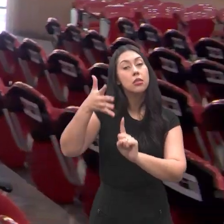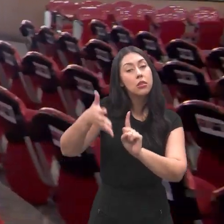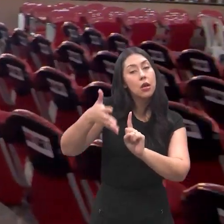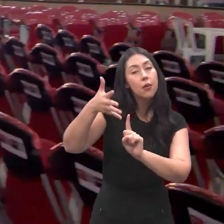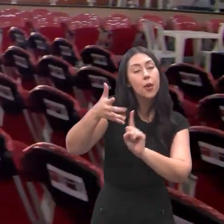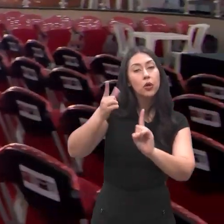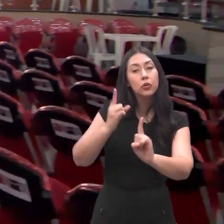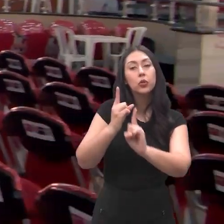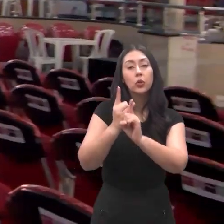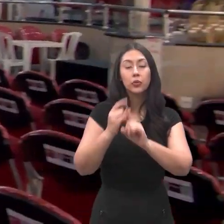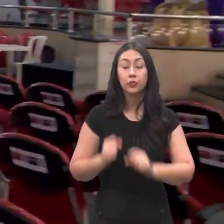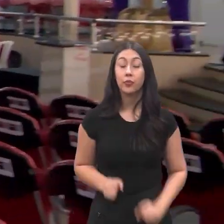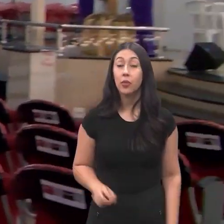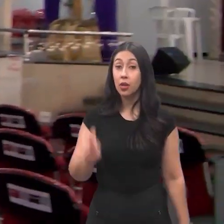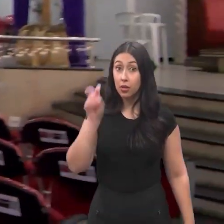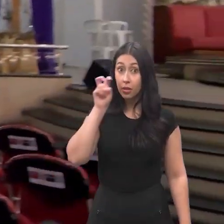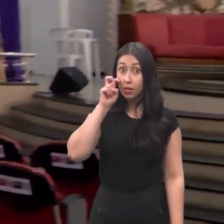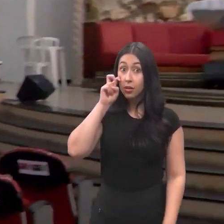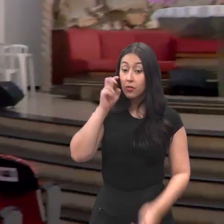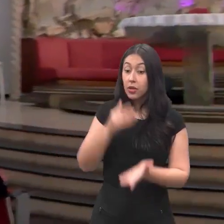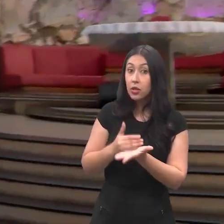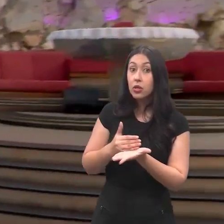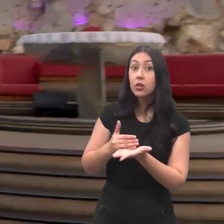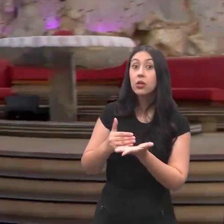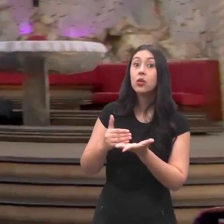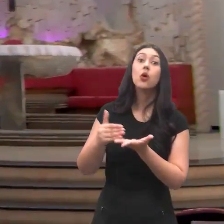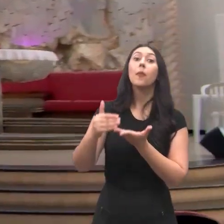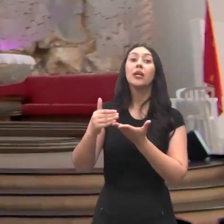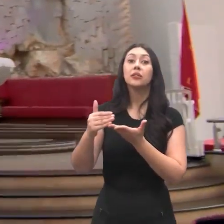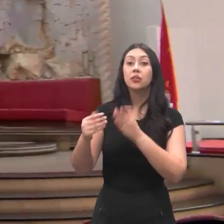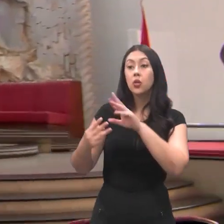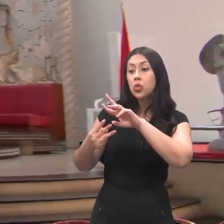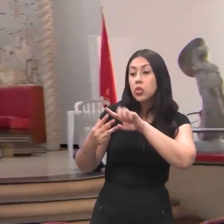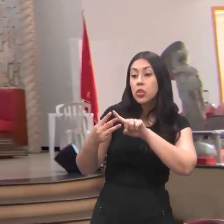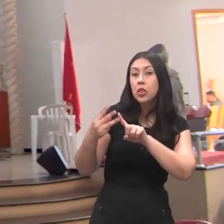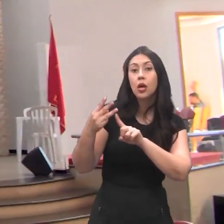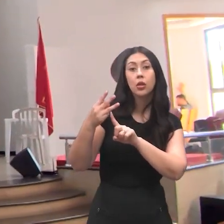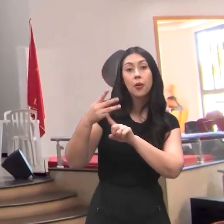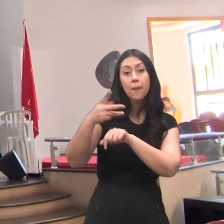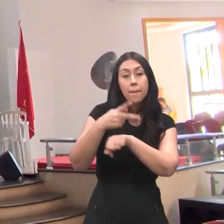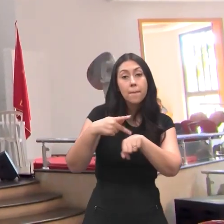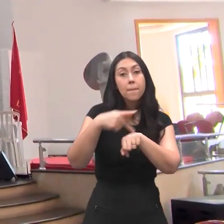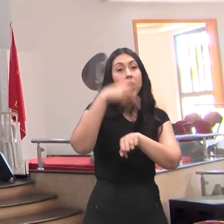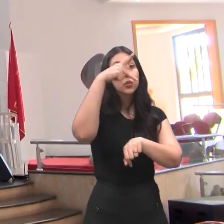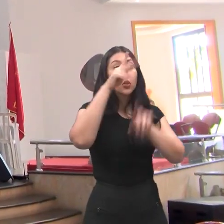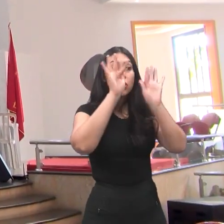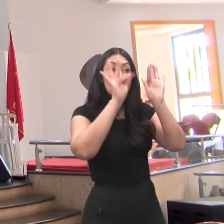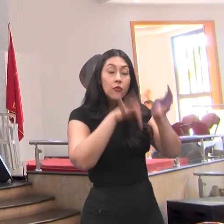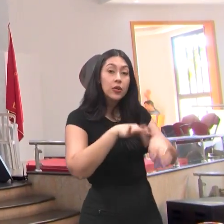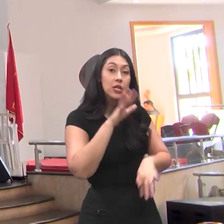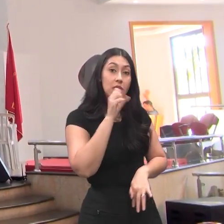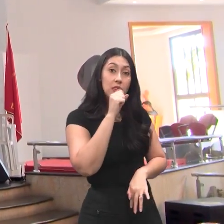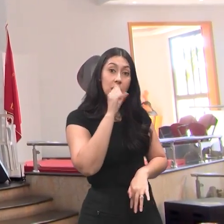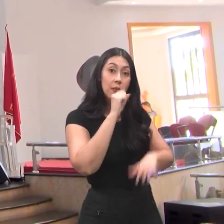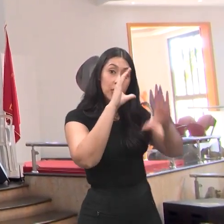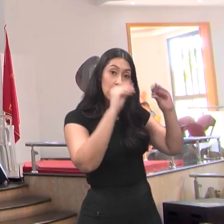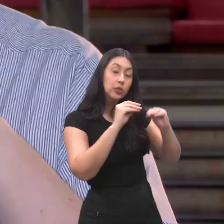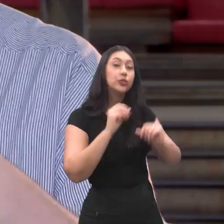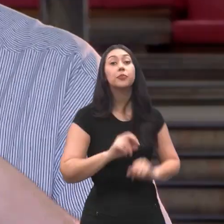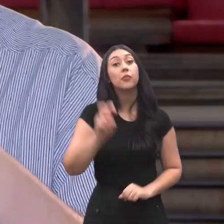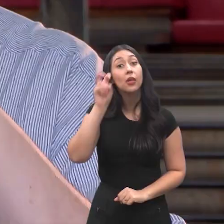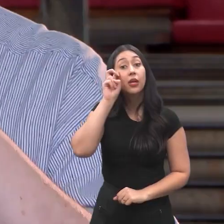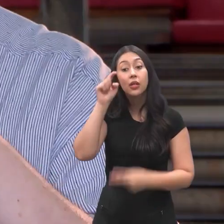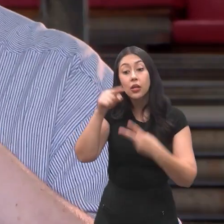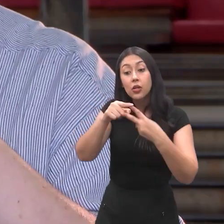encontro. Já na quinta-feira é iniciado o chamado Tríduo Pascal, que só termina na noite de sábado.